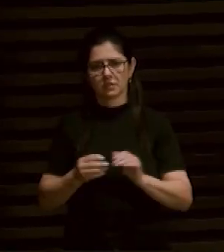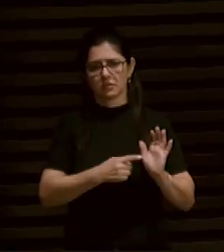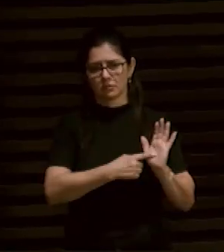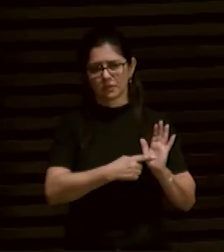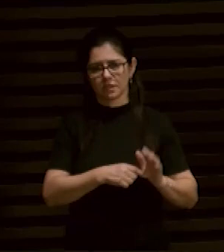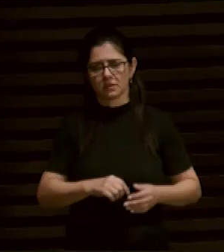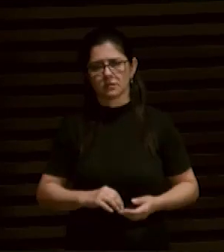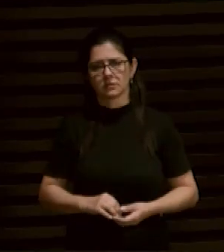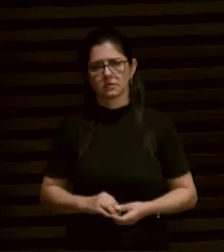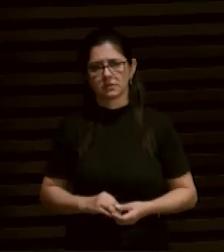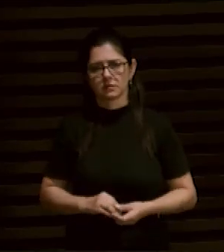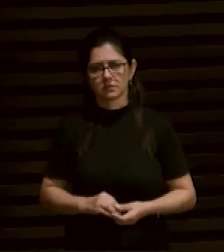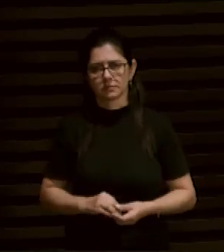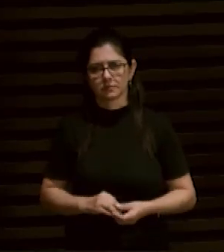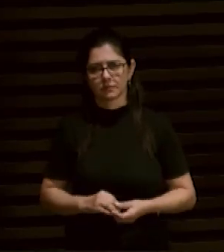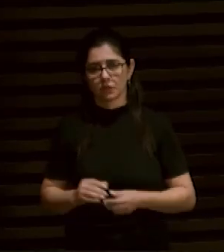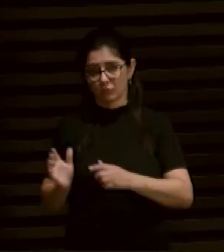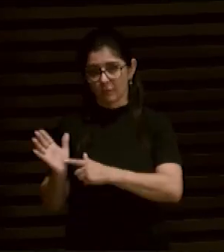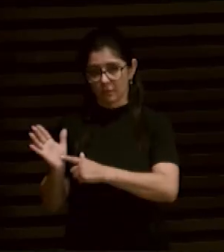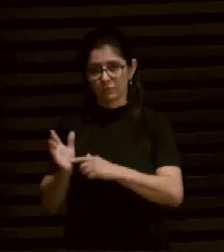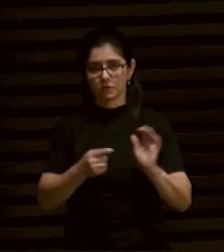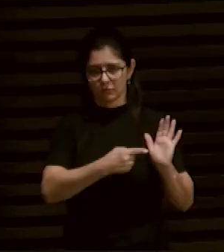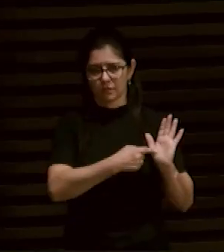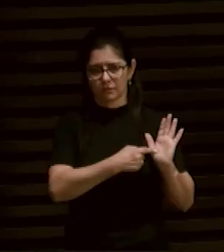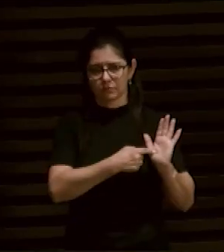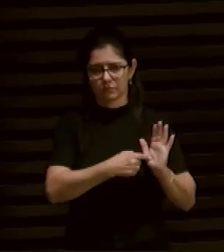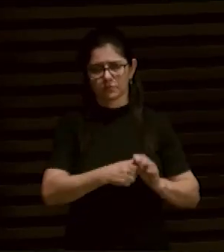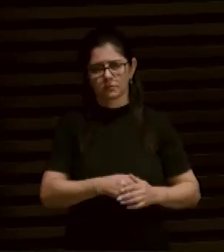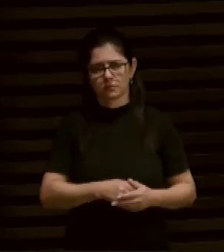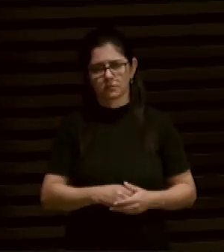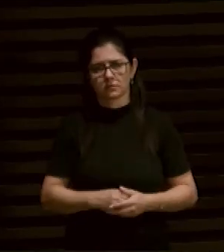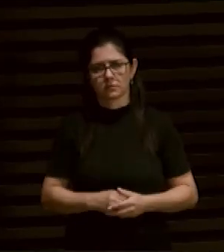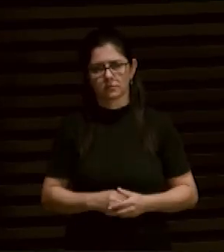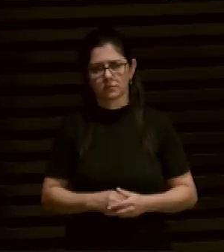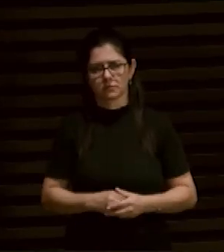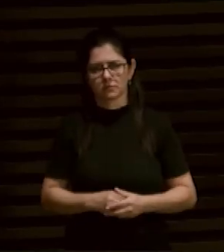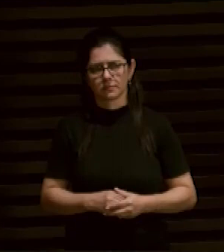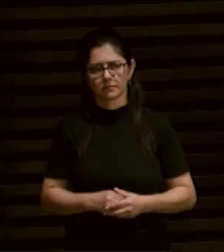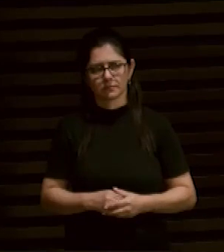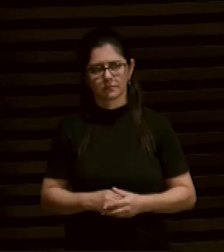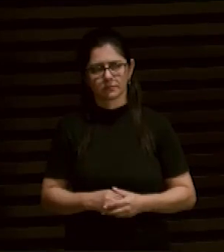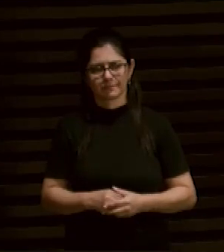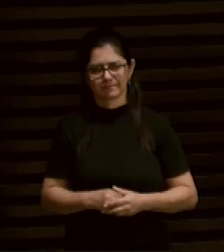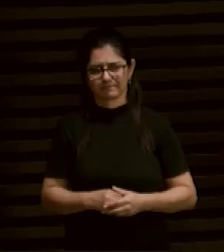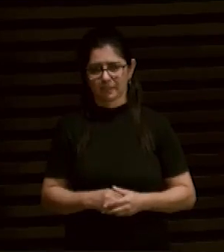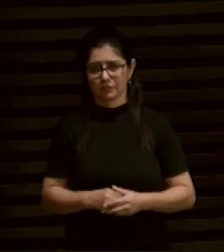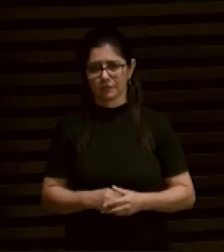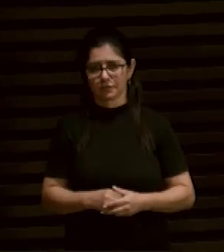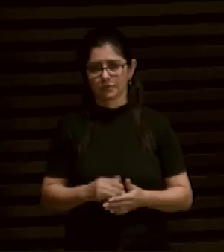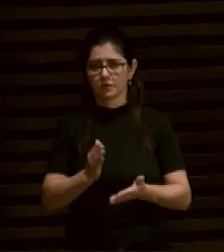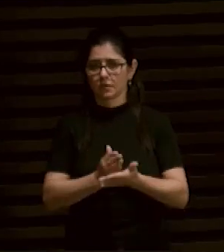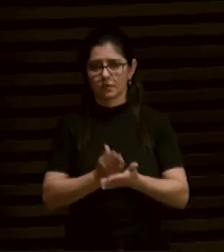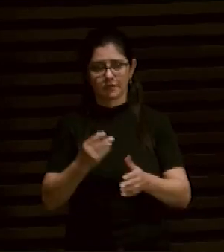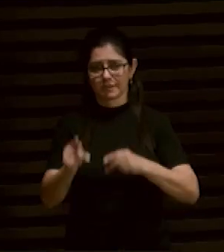não conseguiam distinguir entre uma mão e outra. E mais ou menos, irmãos, alguns estudiosos vão falar que aproximadamente existiam naquela